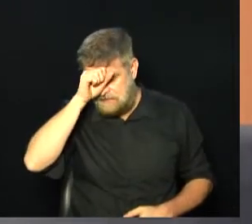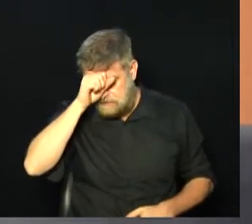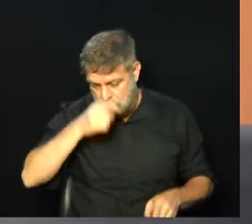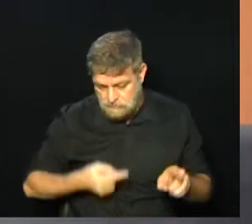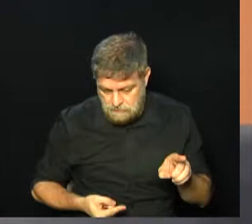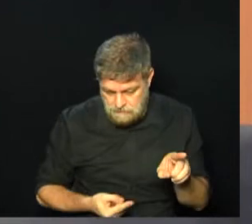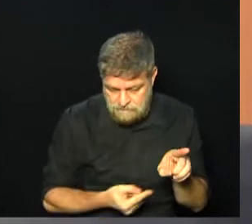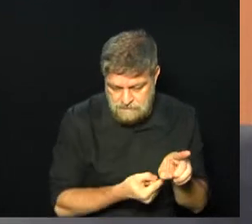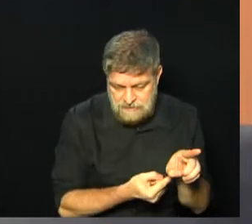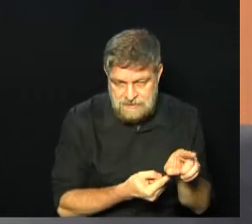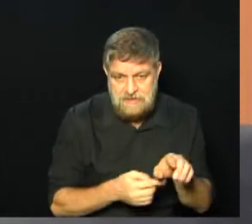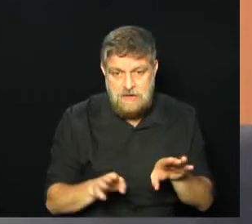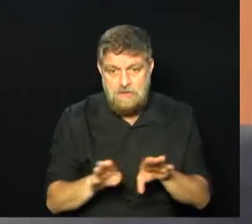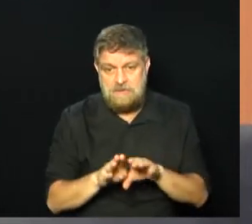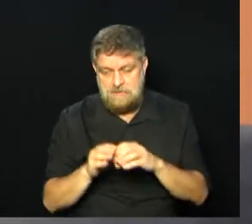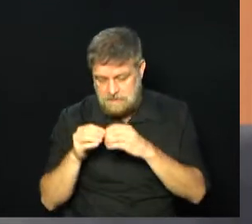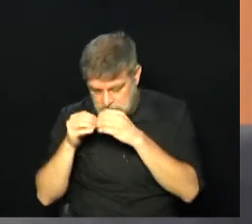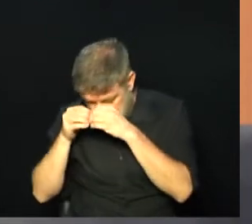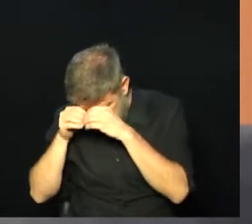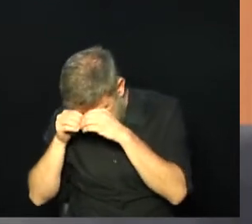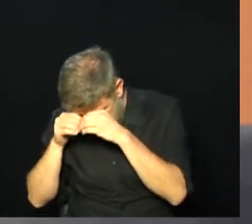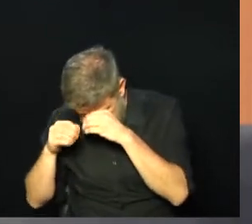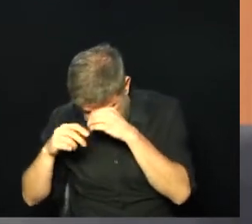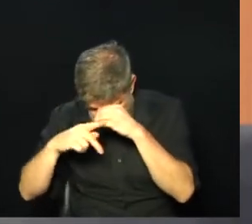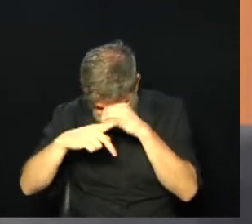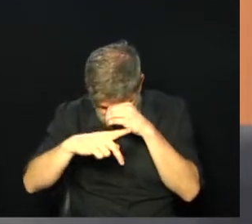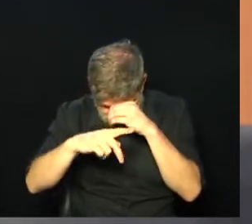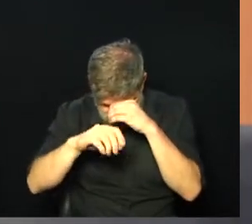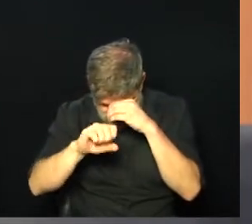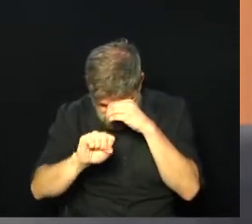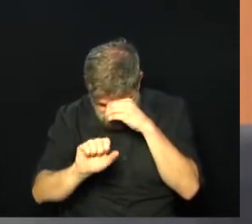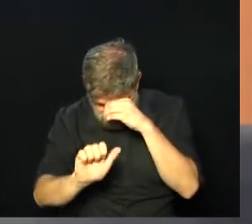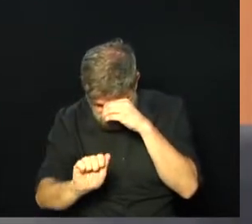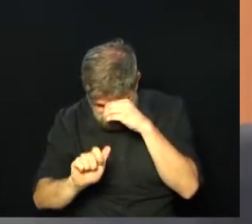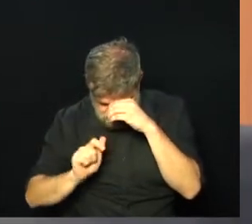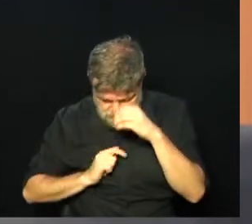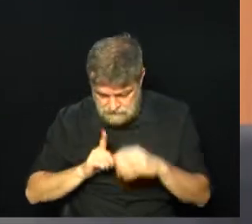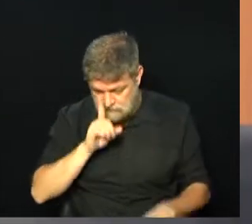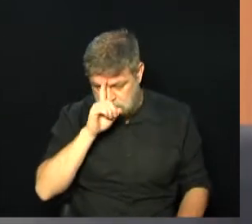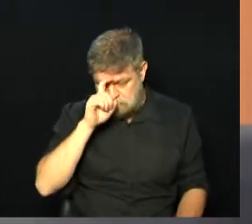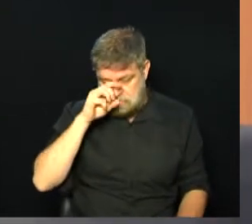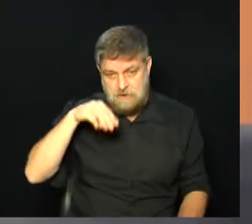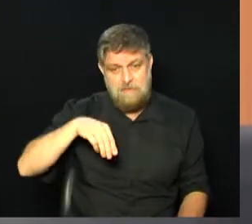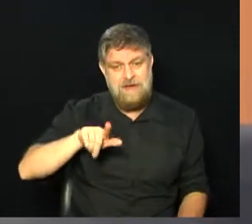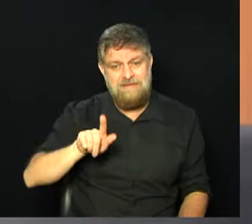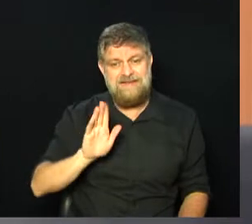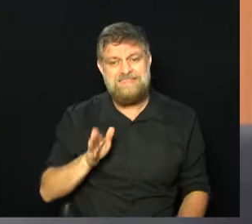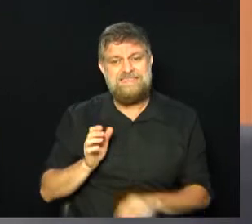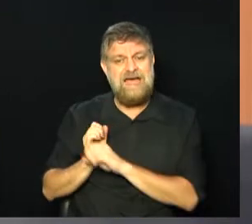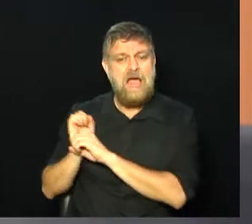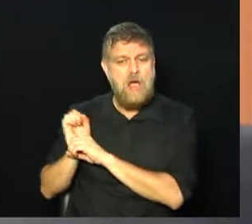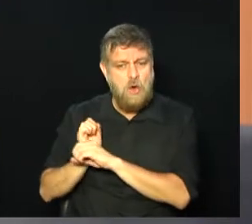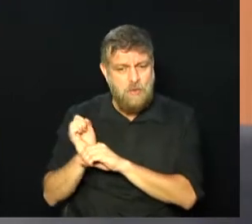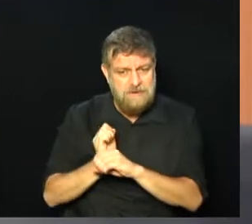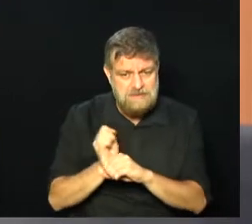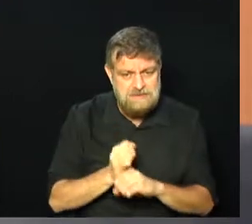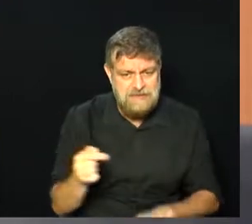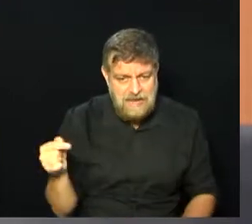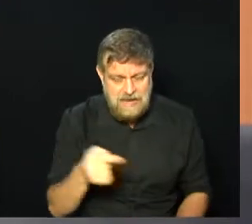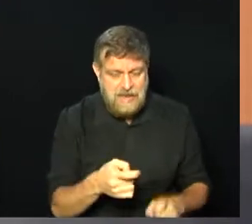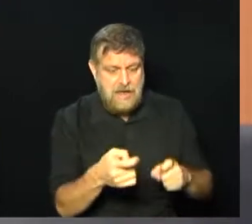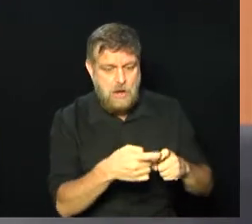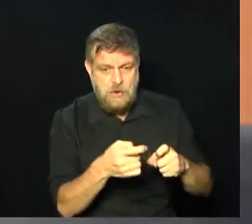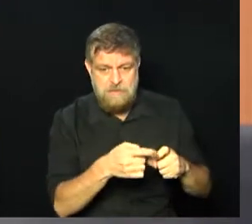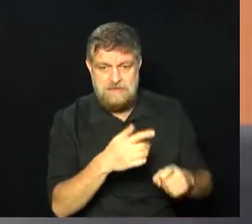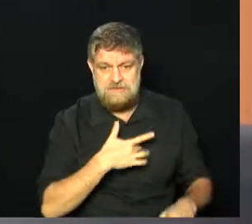toque ou alteração do PSA. E o Mário Gatti, já há alguns anos, doutor, ele treinou os urologistas para